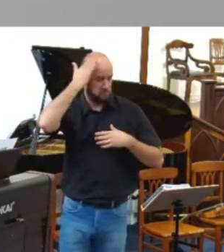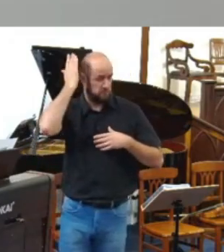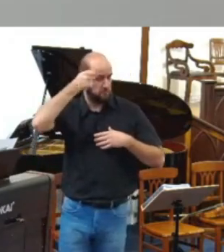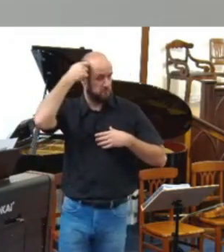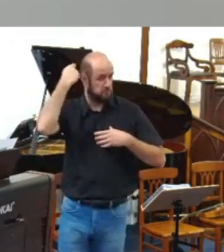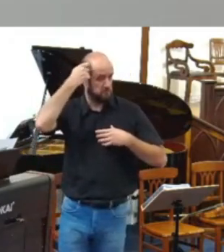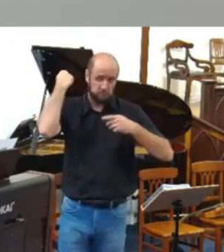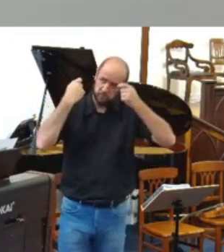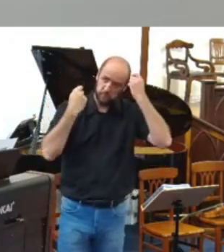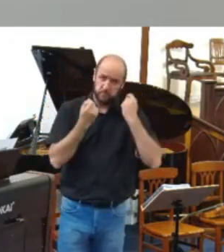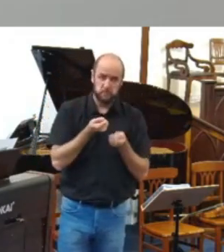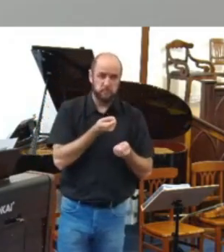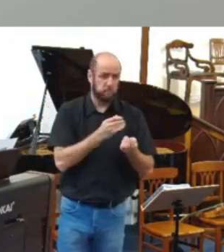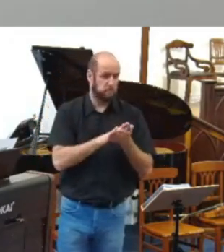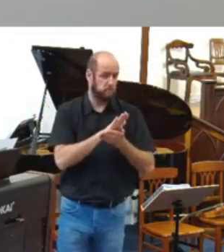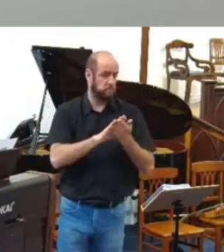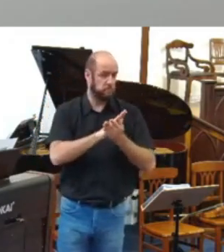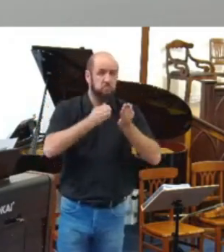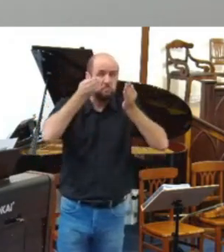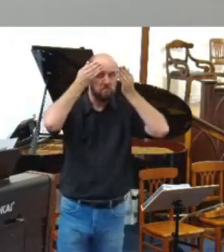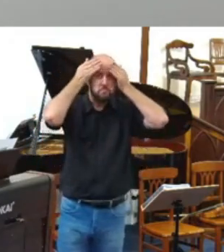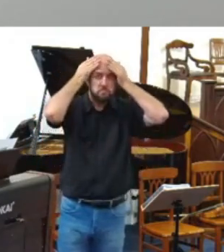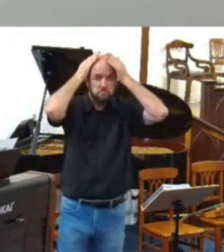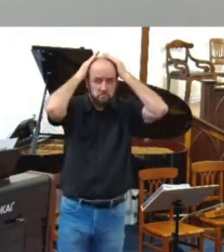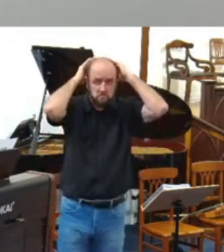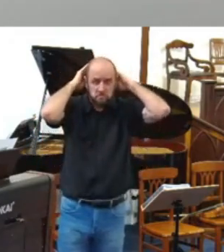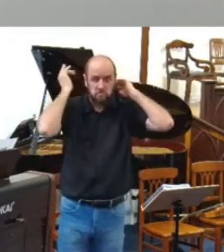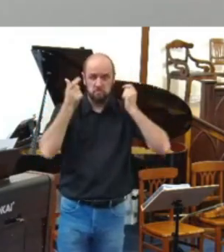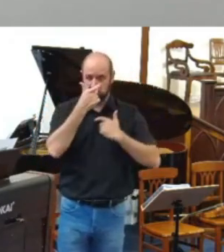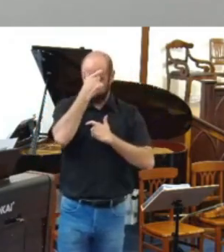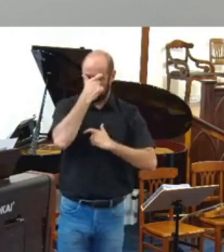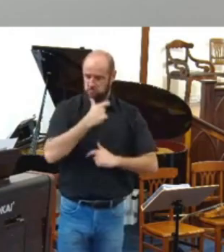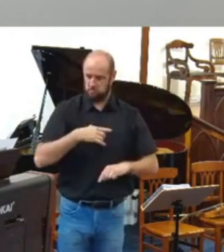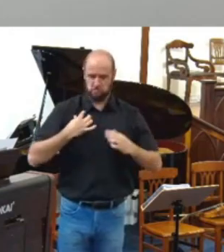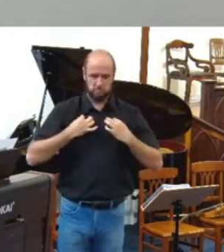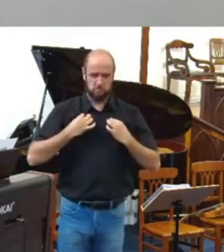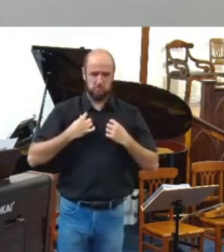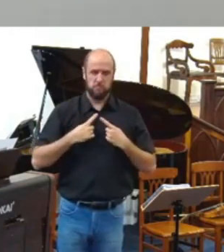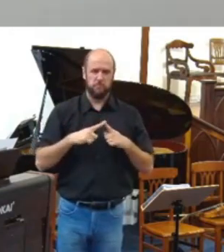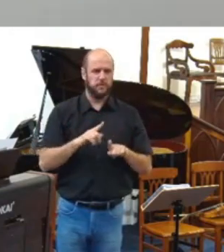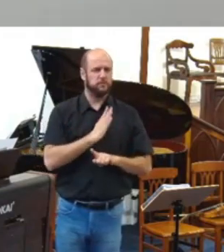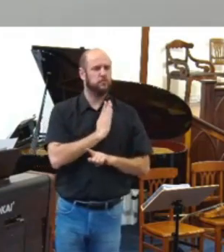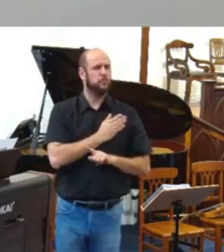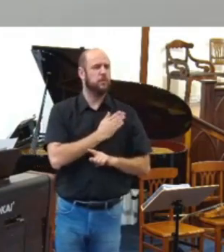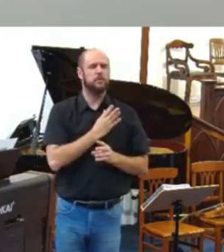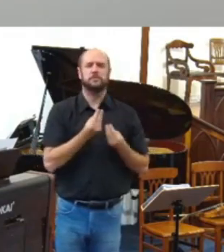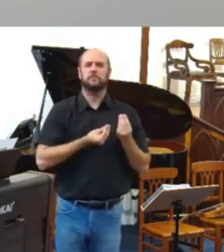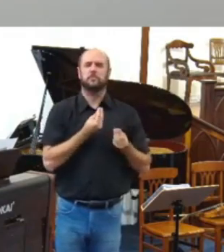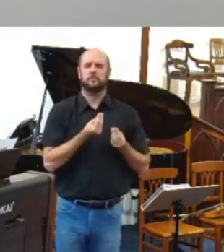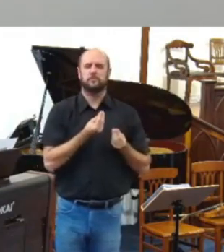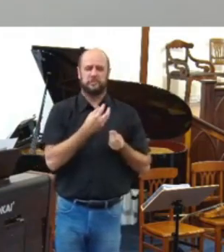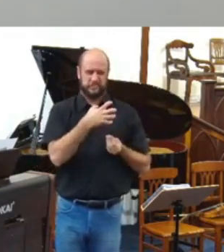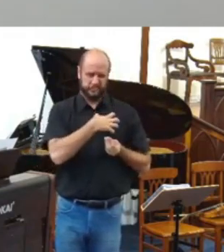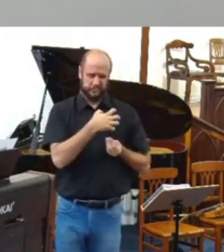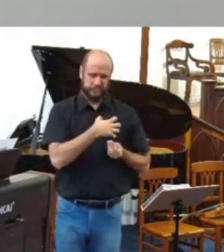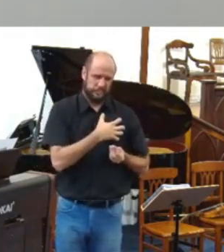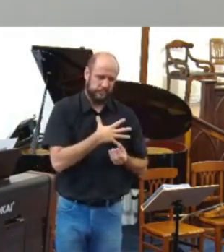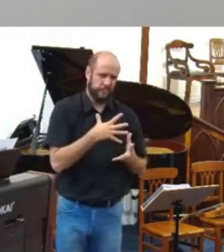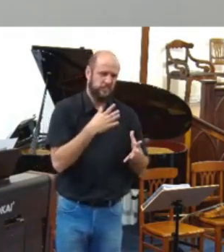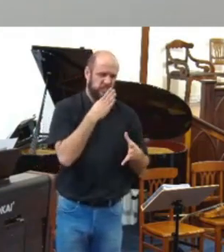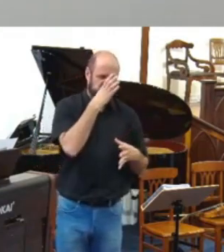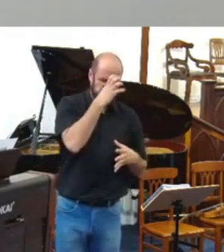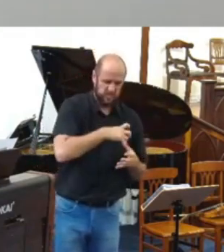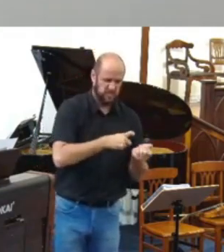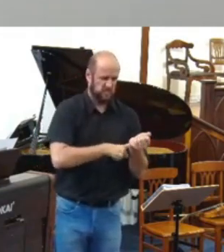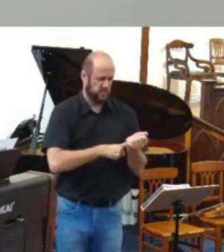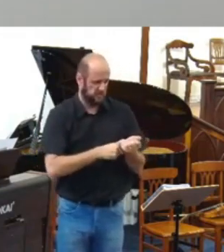cabelo, colocamos até gel. Parece que estamos alinhadinhos, certinhos, mas o nosso coração pode estar cheio de raivas, ódios,